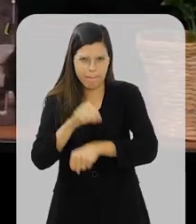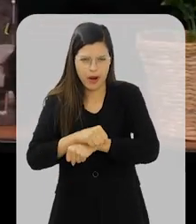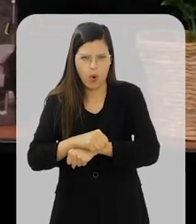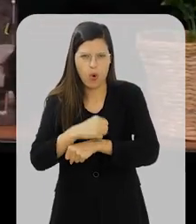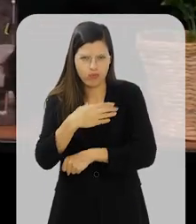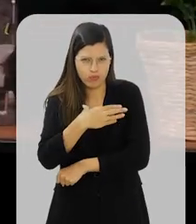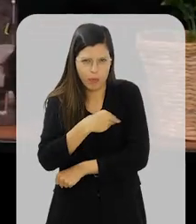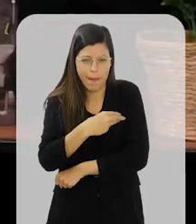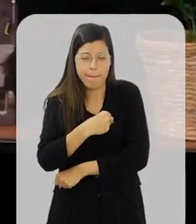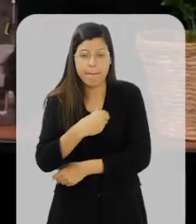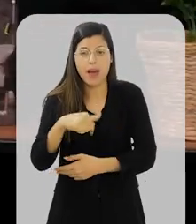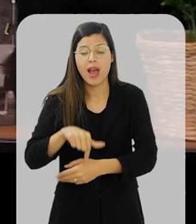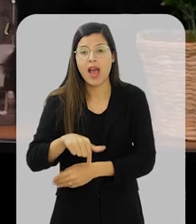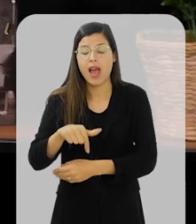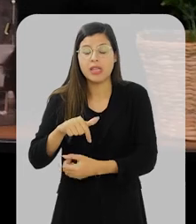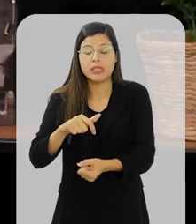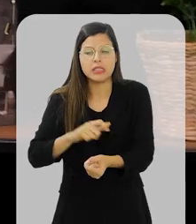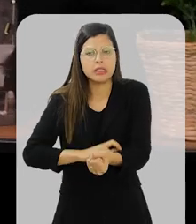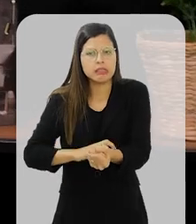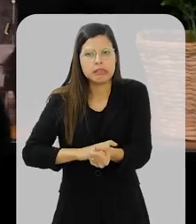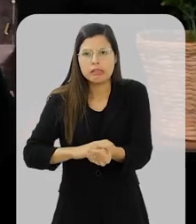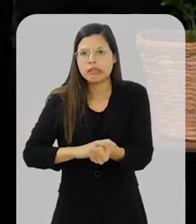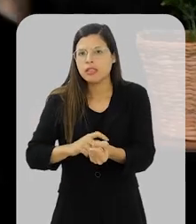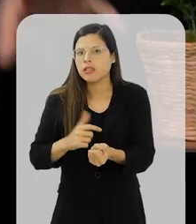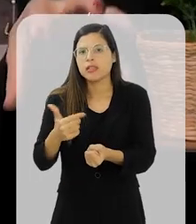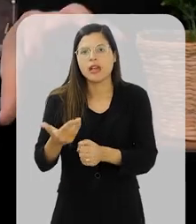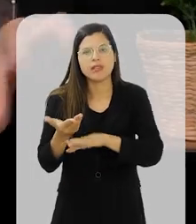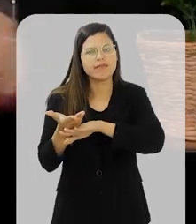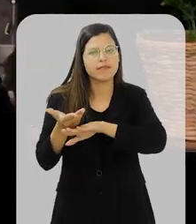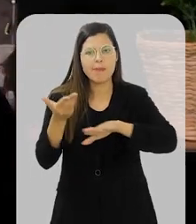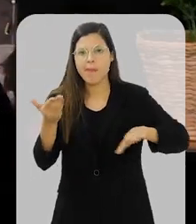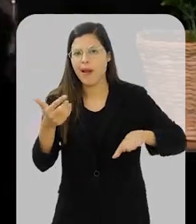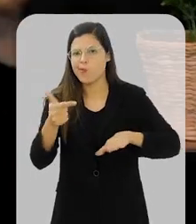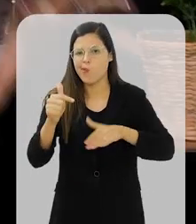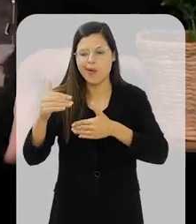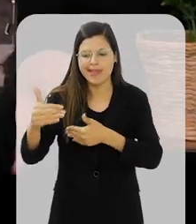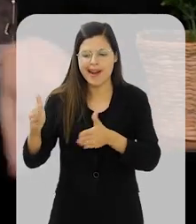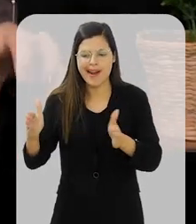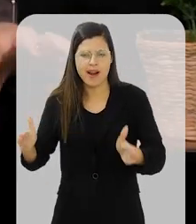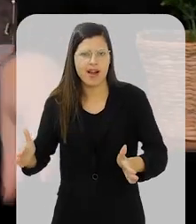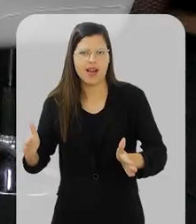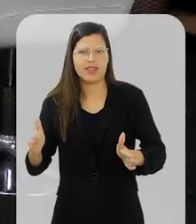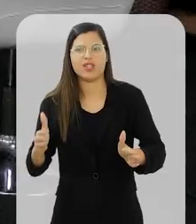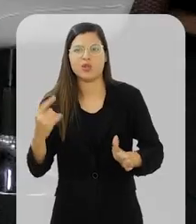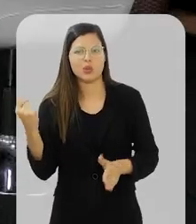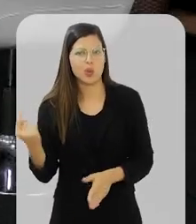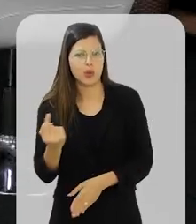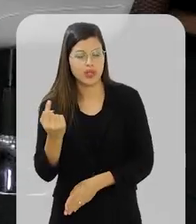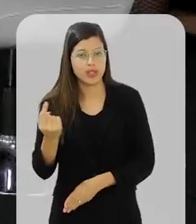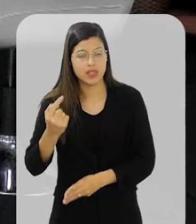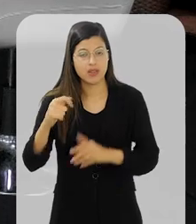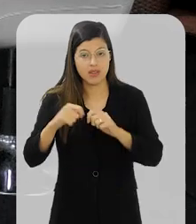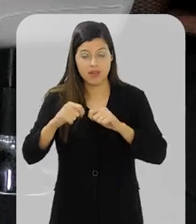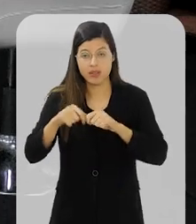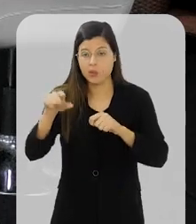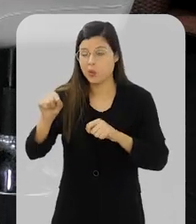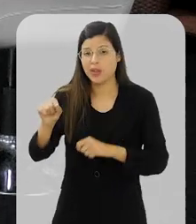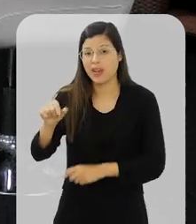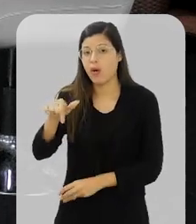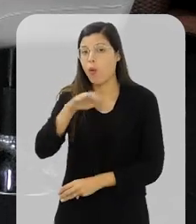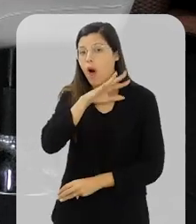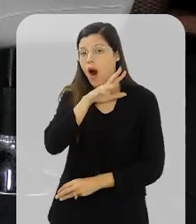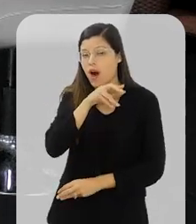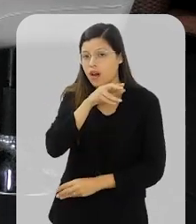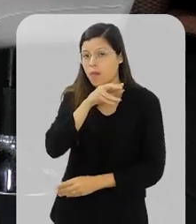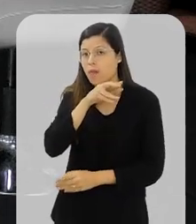estresse da separação da sua mãe durante esse período, de ficar numa outra caixa, num ambiente isolado, sozinho, faz com que o animal, quando